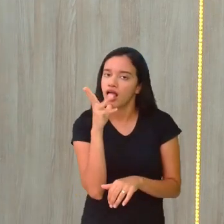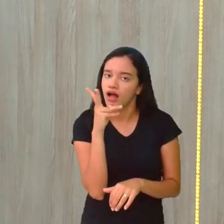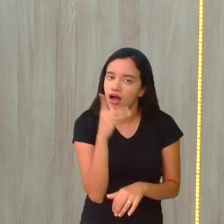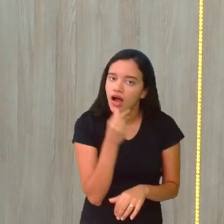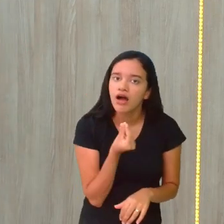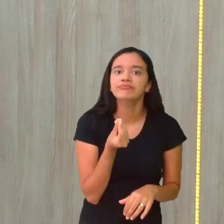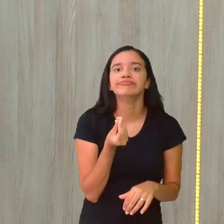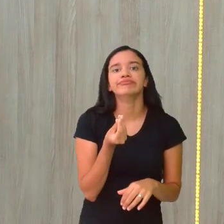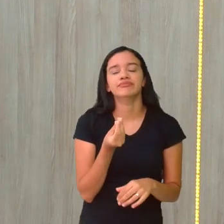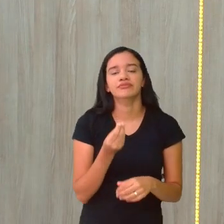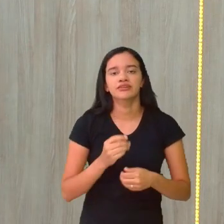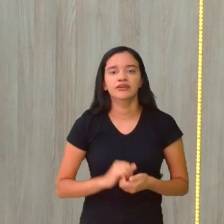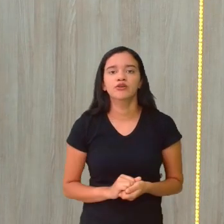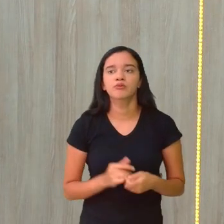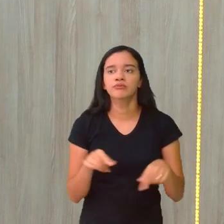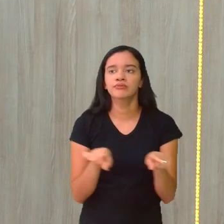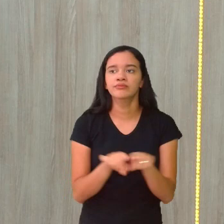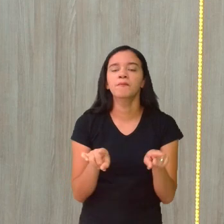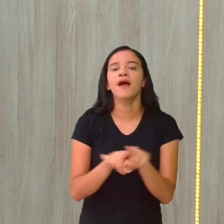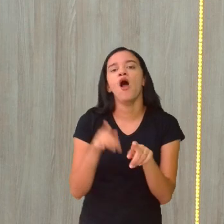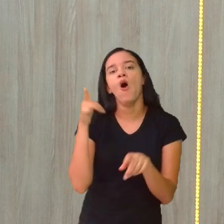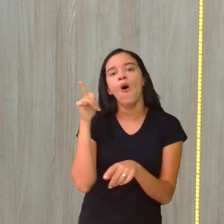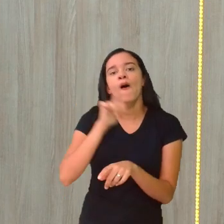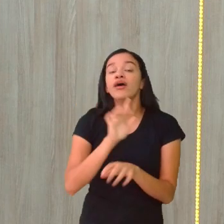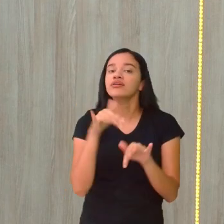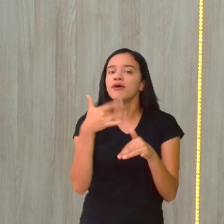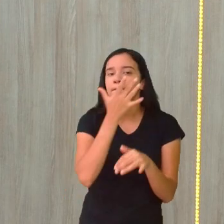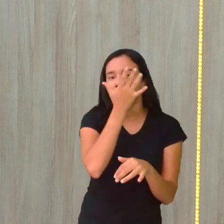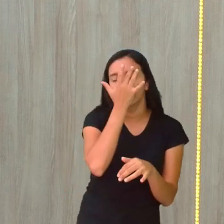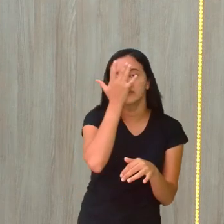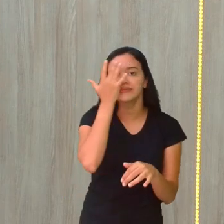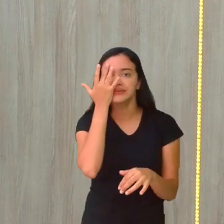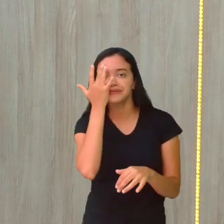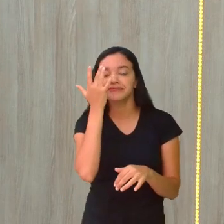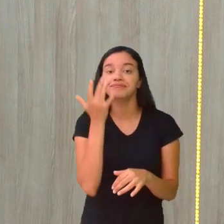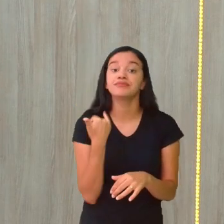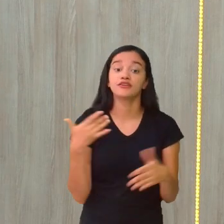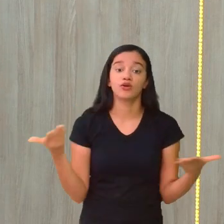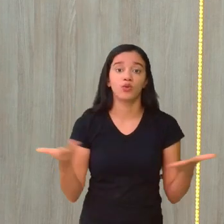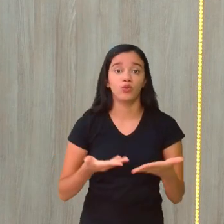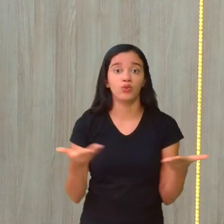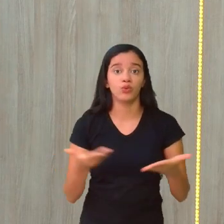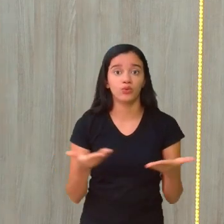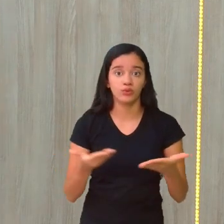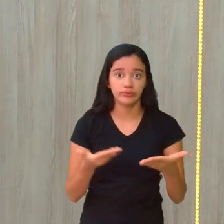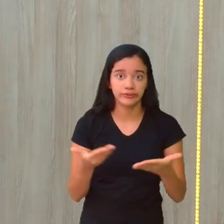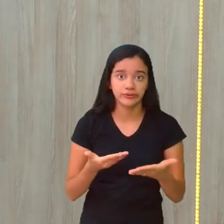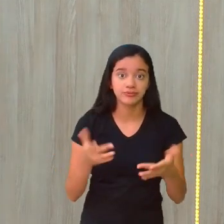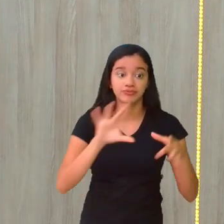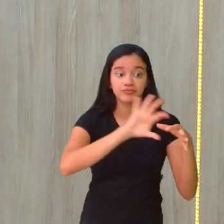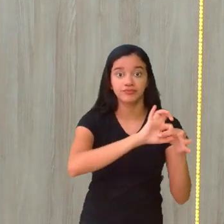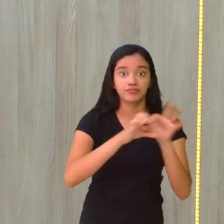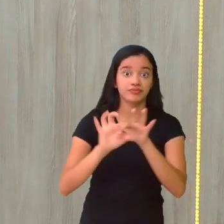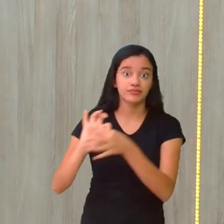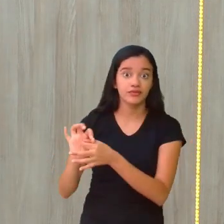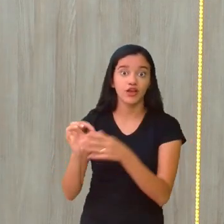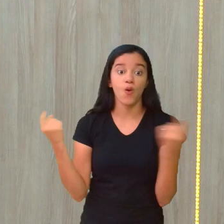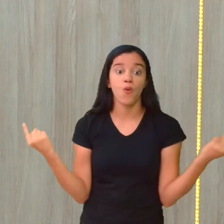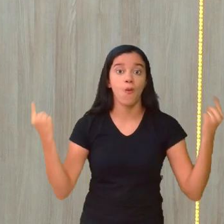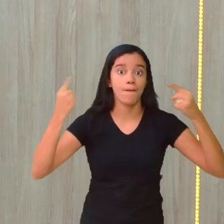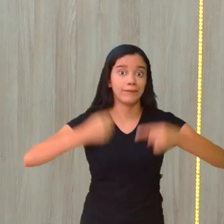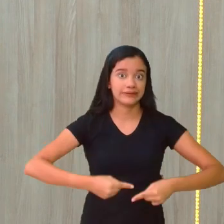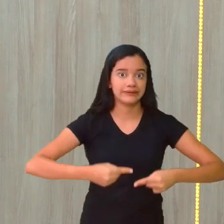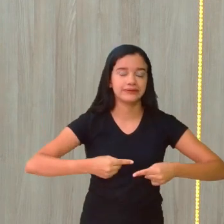ganhar credibilidade novamente. Então, para as pessoas poderem hoje em dia estar nas Olimpíadas competindo com